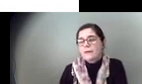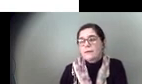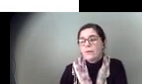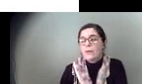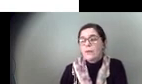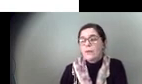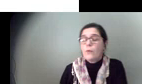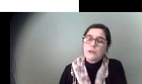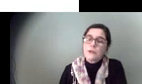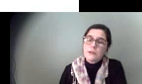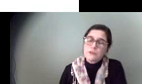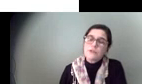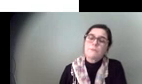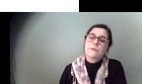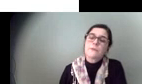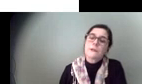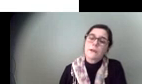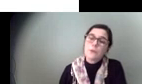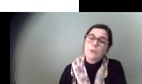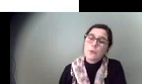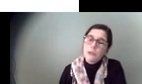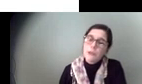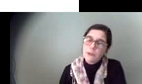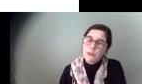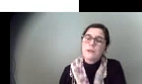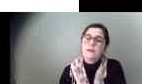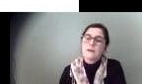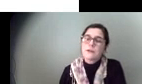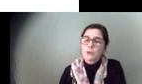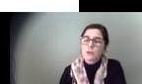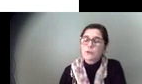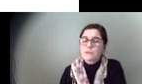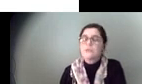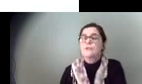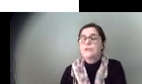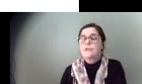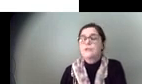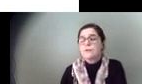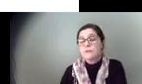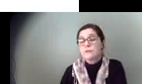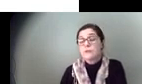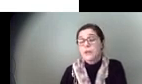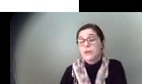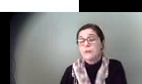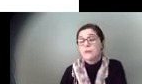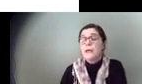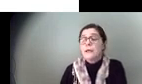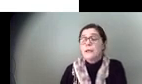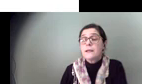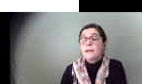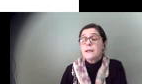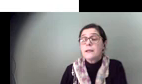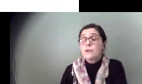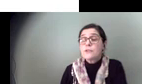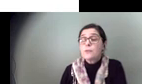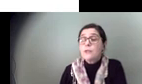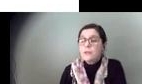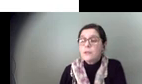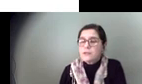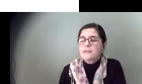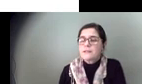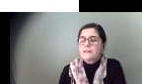né, como é importante o currículo, né, na sua construção, no seu desenvolvimento, e que ainda